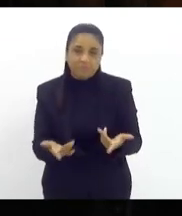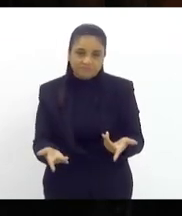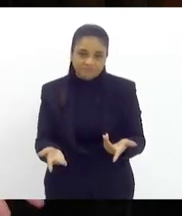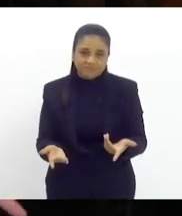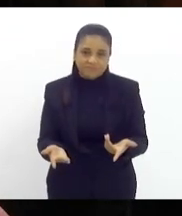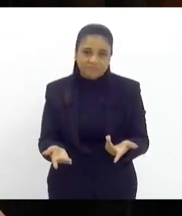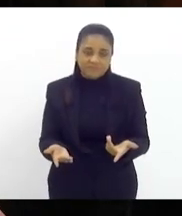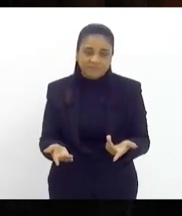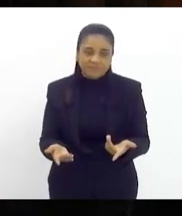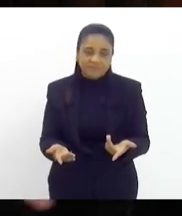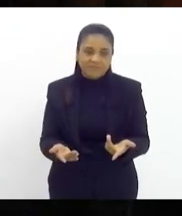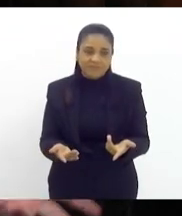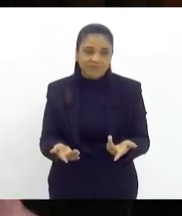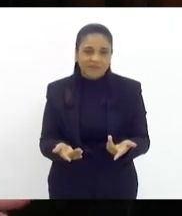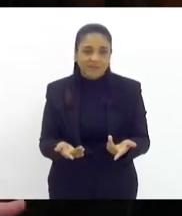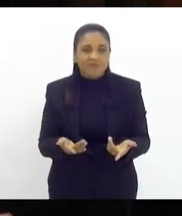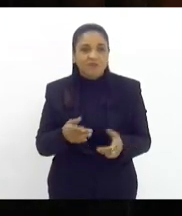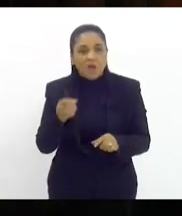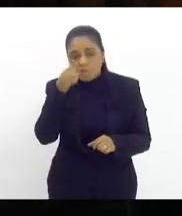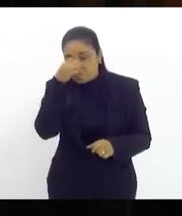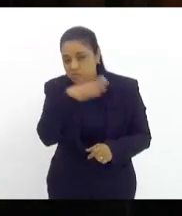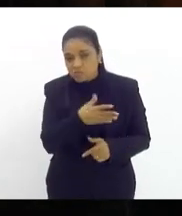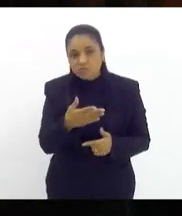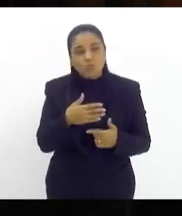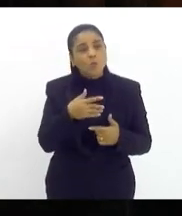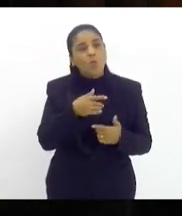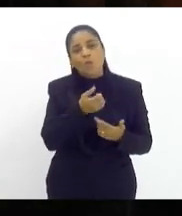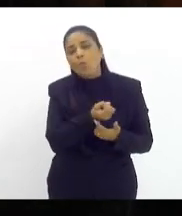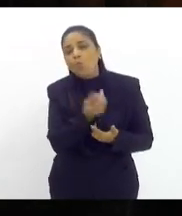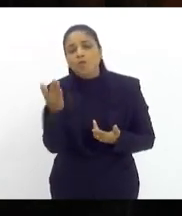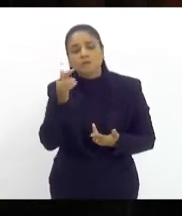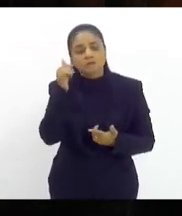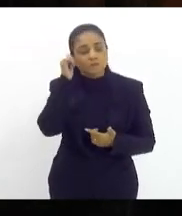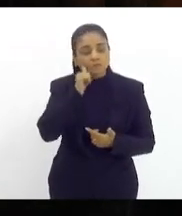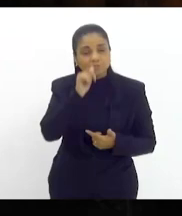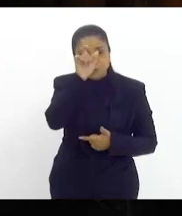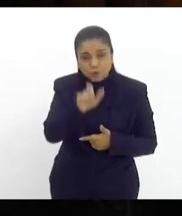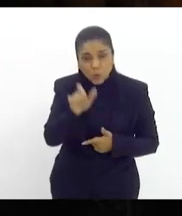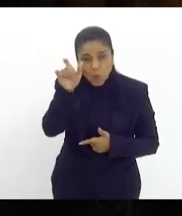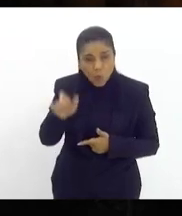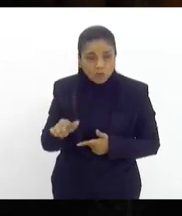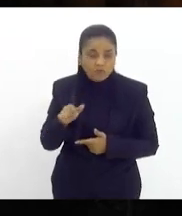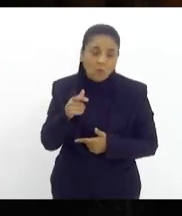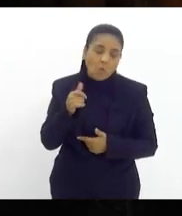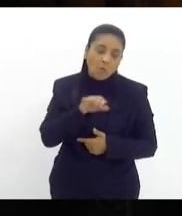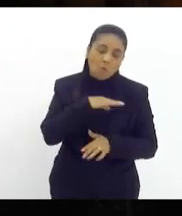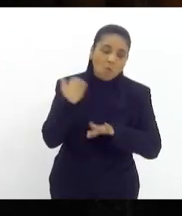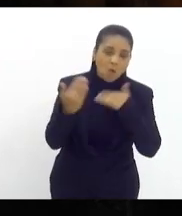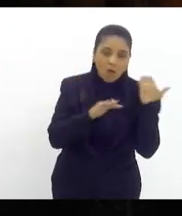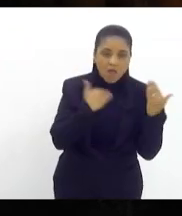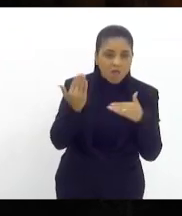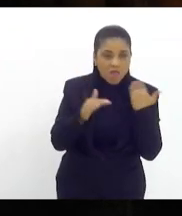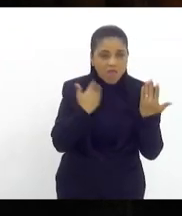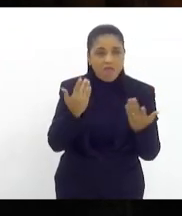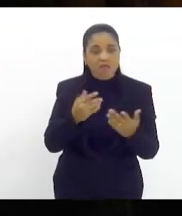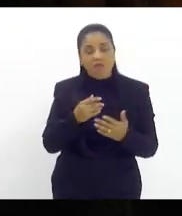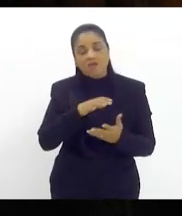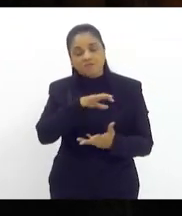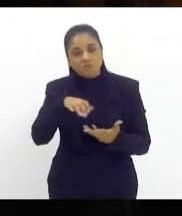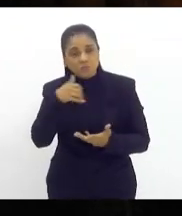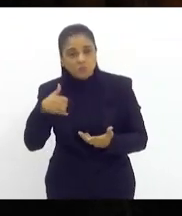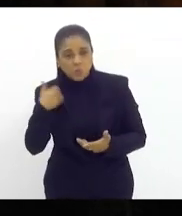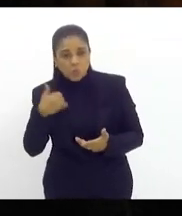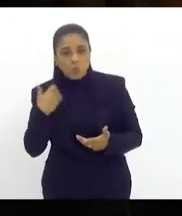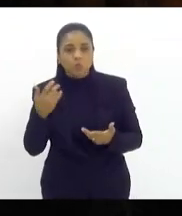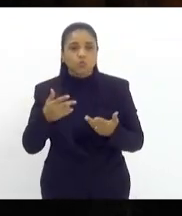isso é um absurdo vão esperar mas quantas pessoas morrerem? quantas idosas serem projetadas para fora dos carros quantos rodoviários